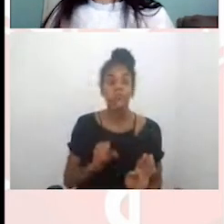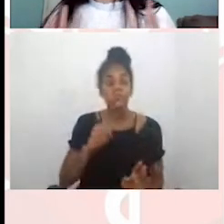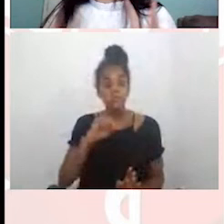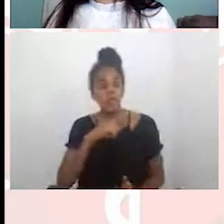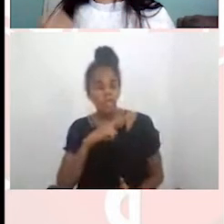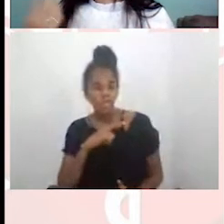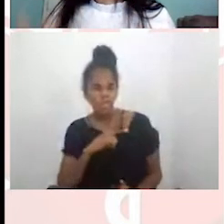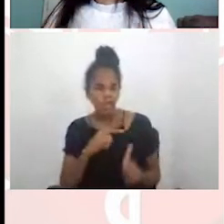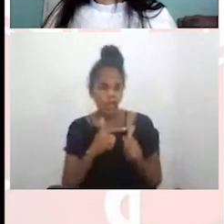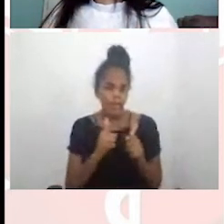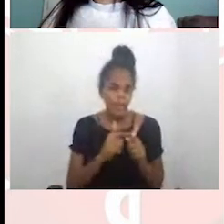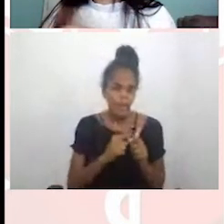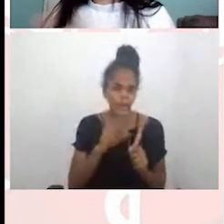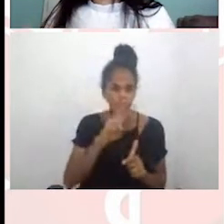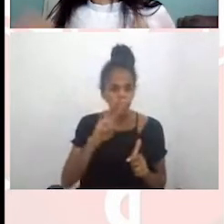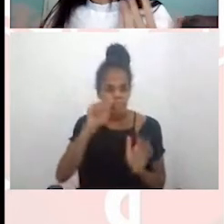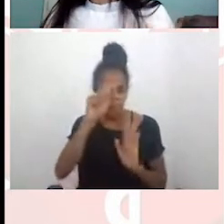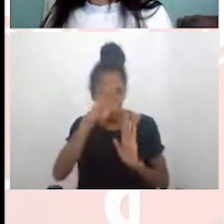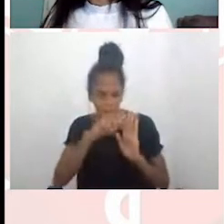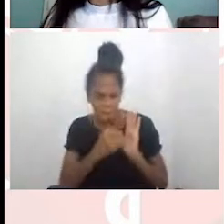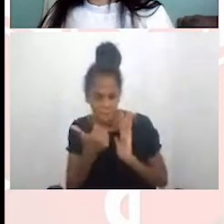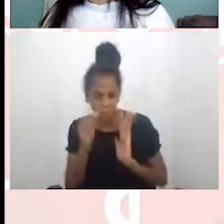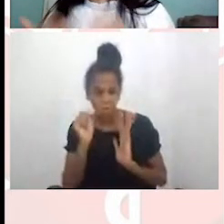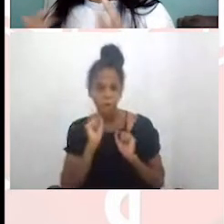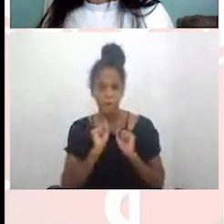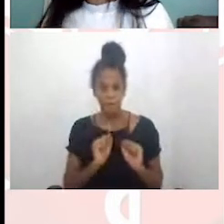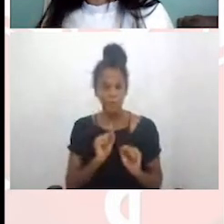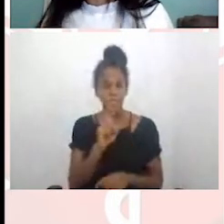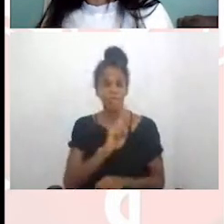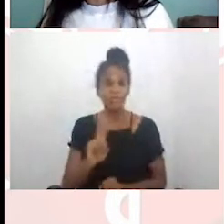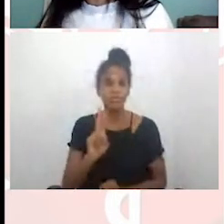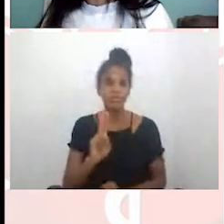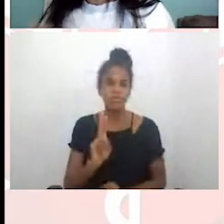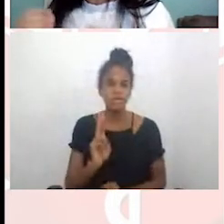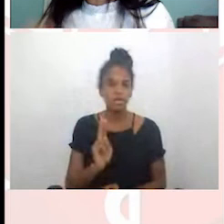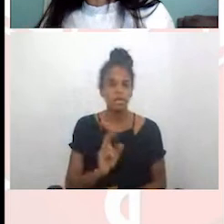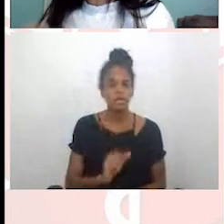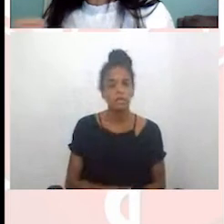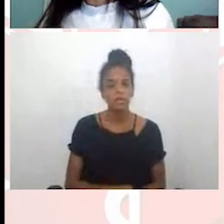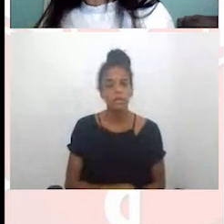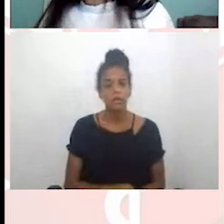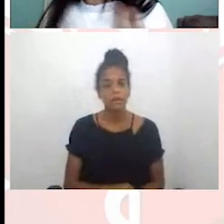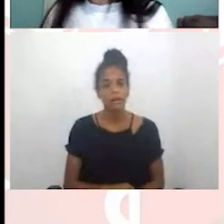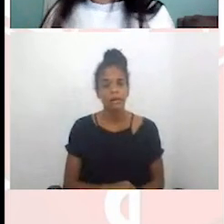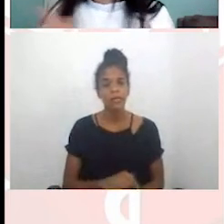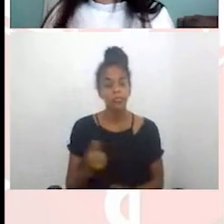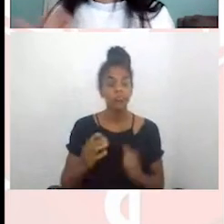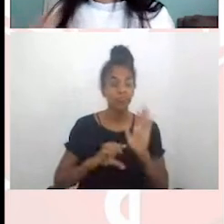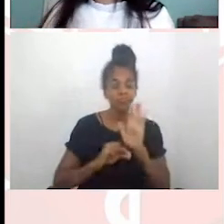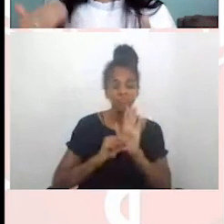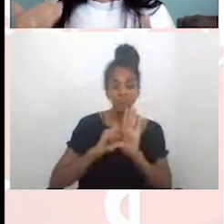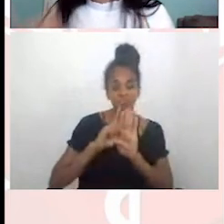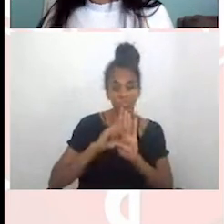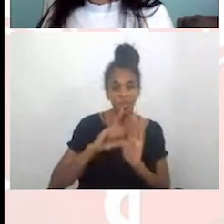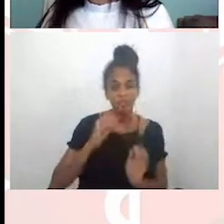adequada, mandar o paciente se expor ao sol, com a pele exposta. É bom ter vitamina D no nível excelente? Deve ser